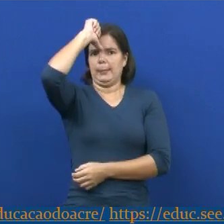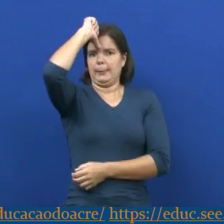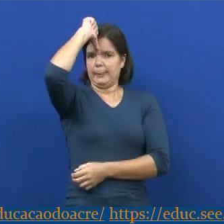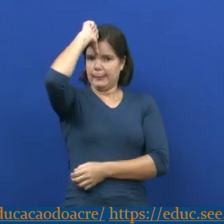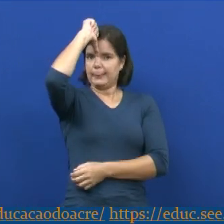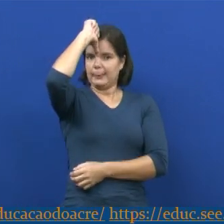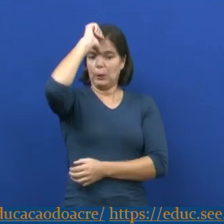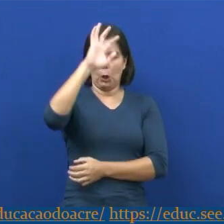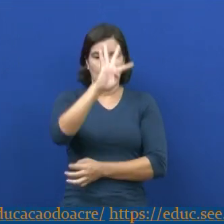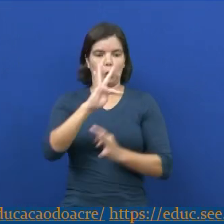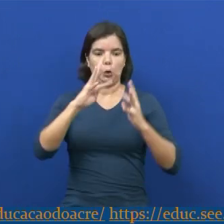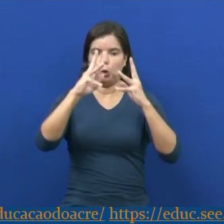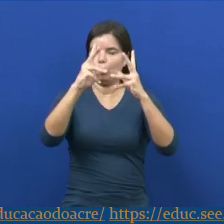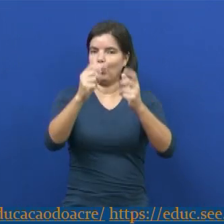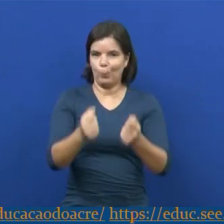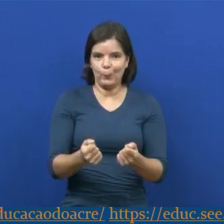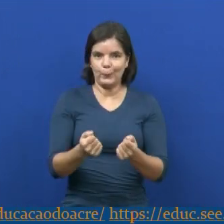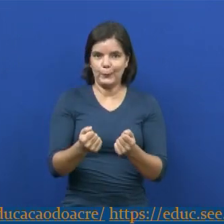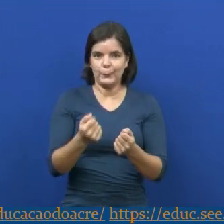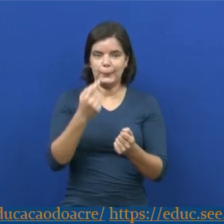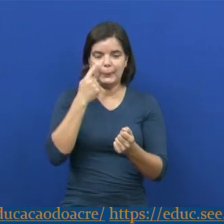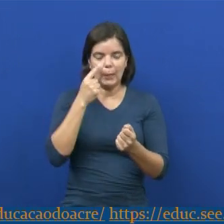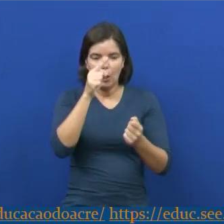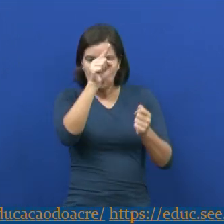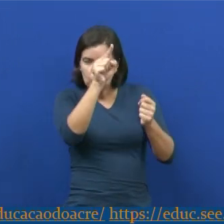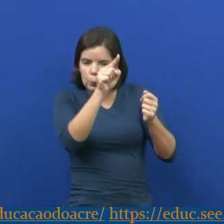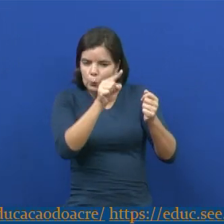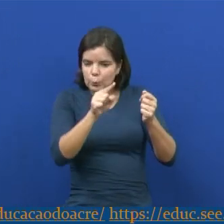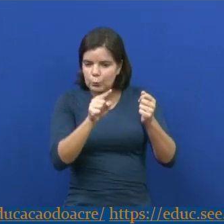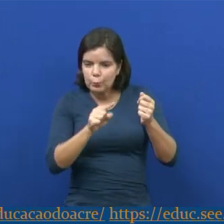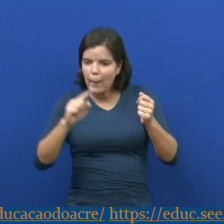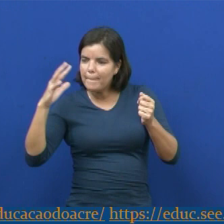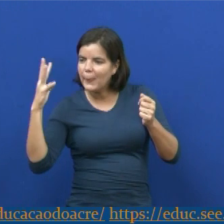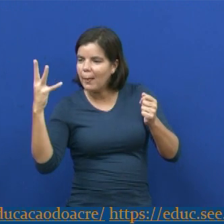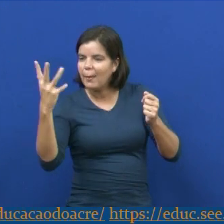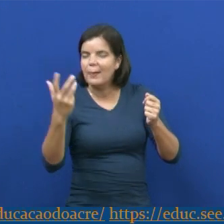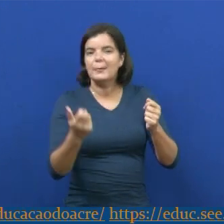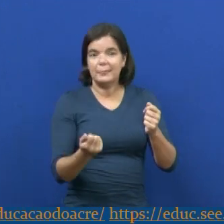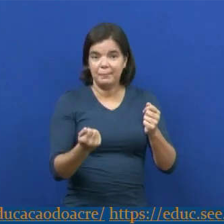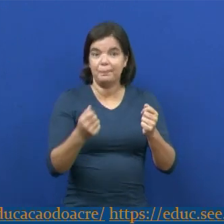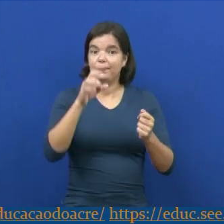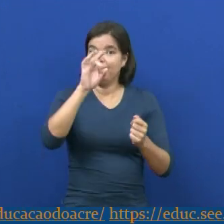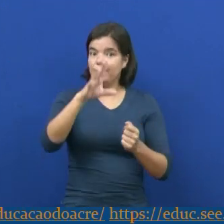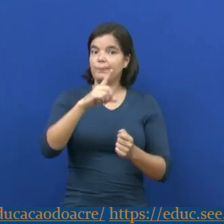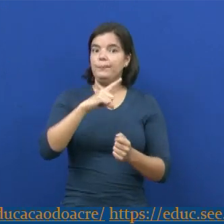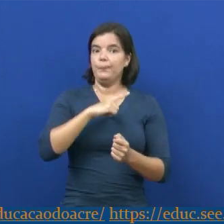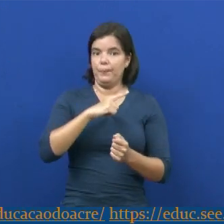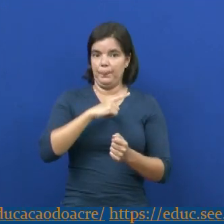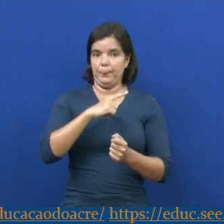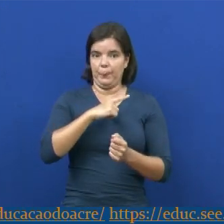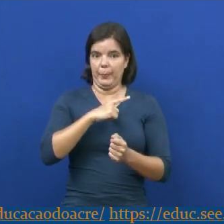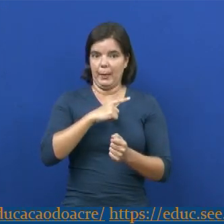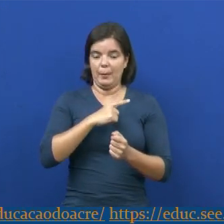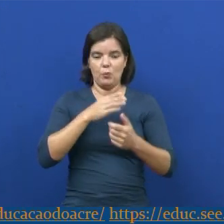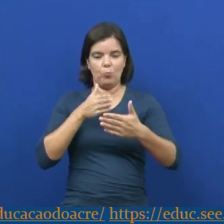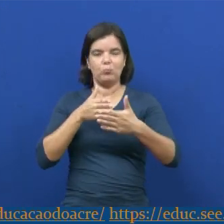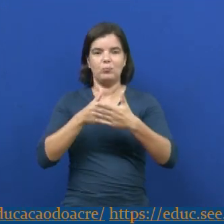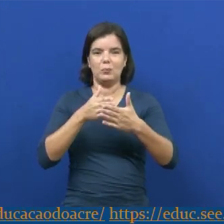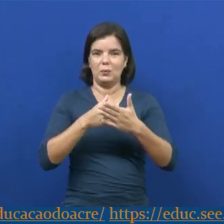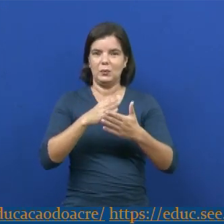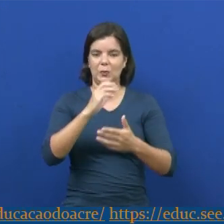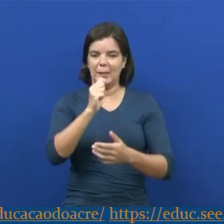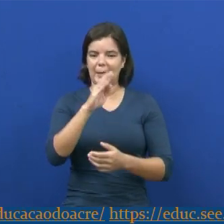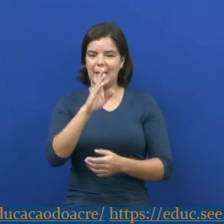né, todo o Oriente Médio. Ele faz um contorno pela África, só que tinha um Cabo das Tormentas.